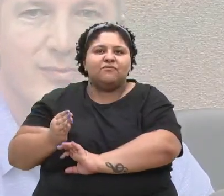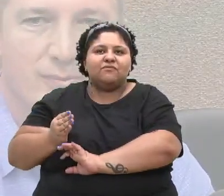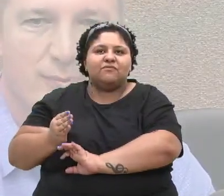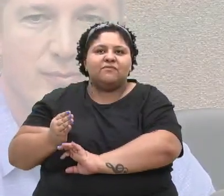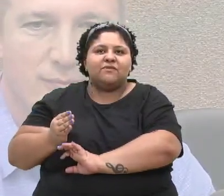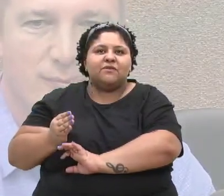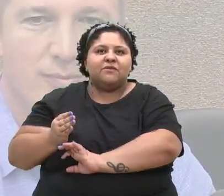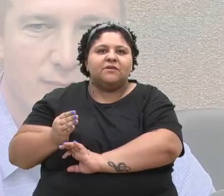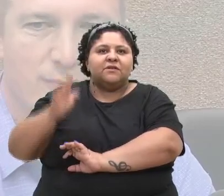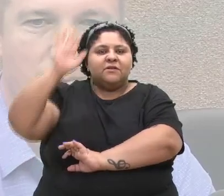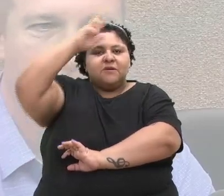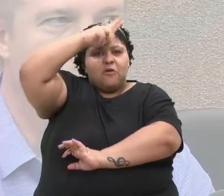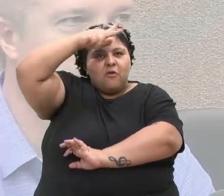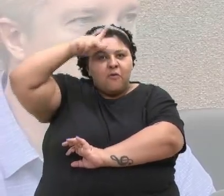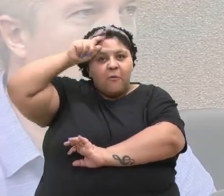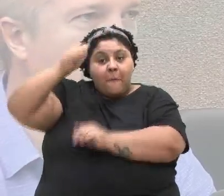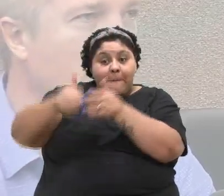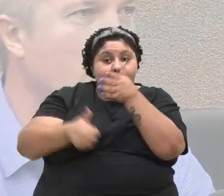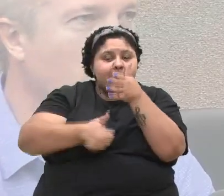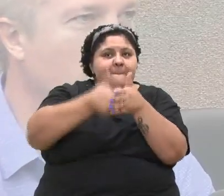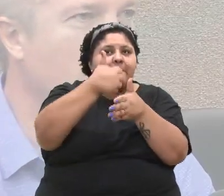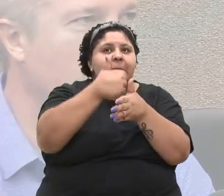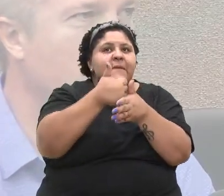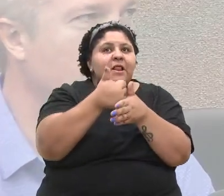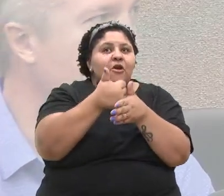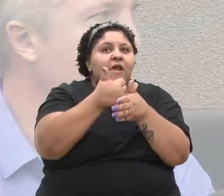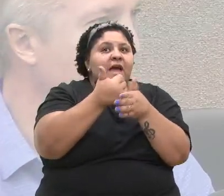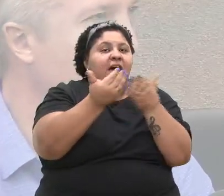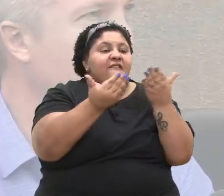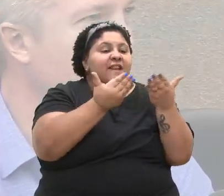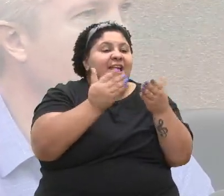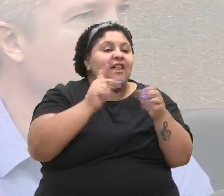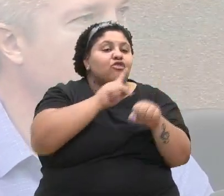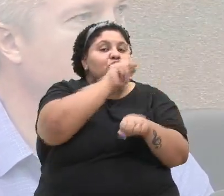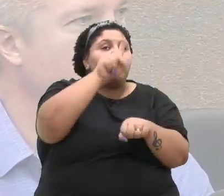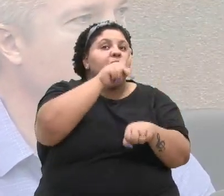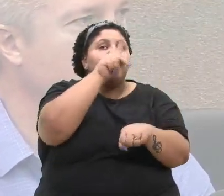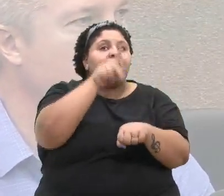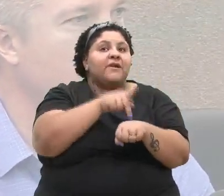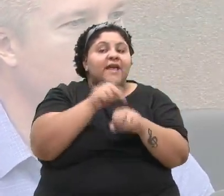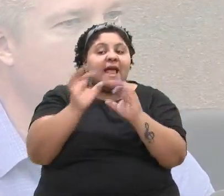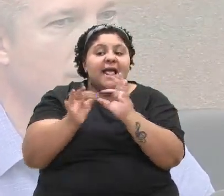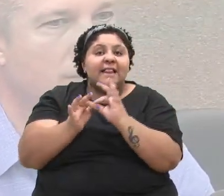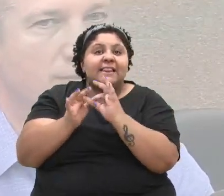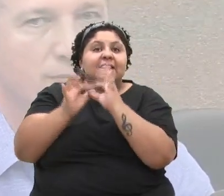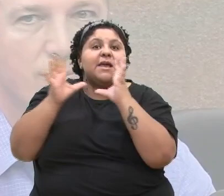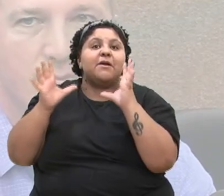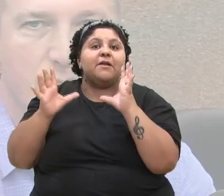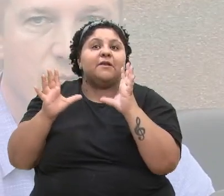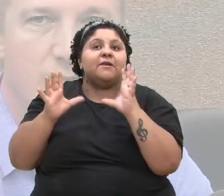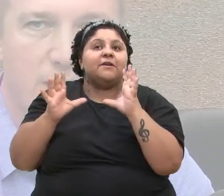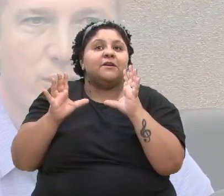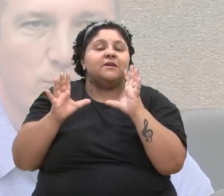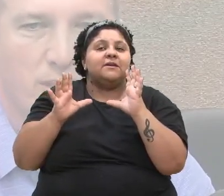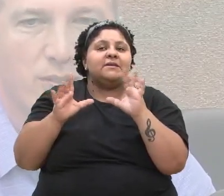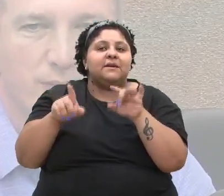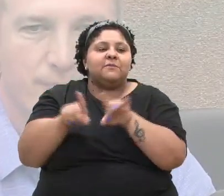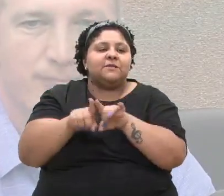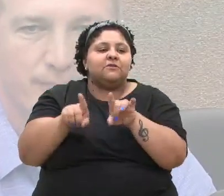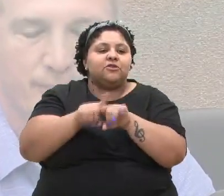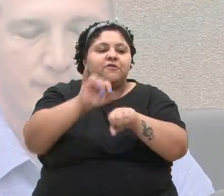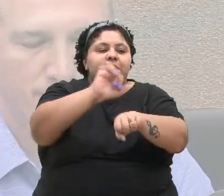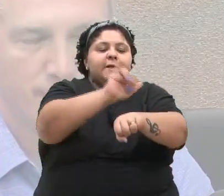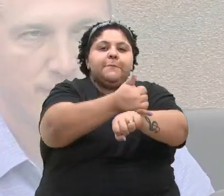O prefeito mais bem avaliado do país é liberal, é de Joinville. É